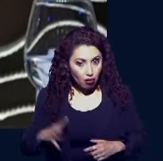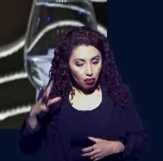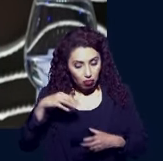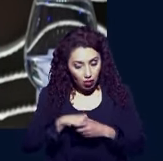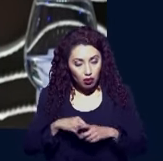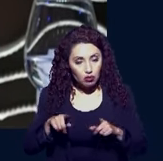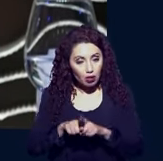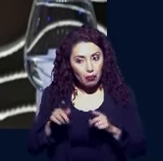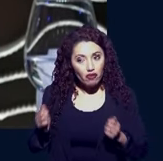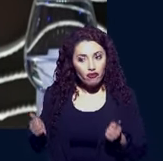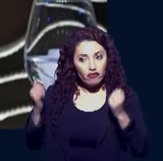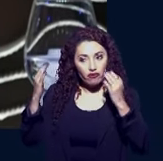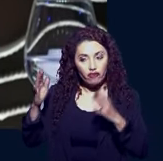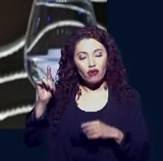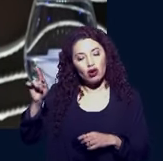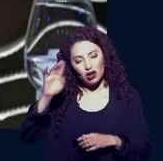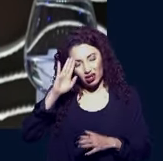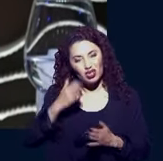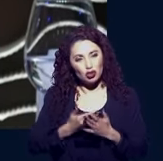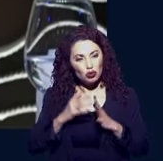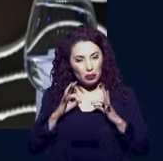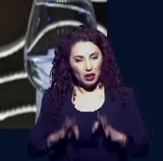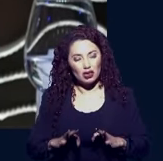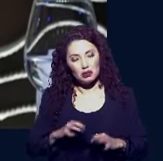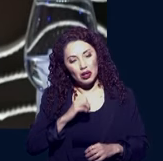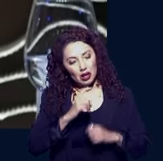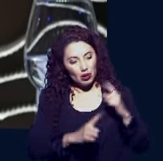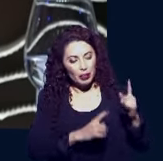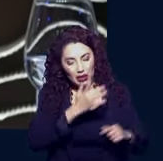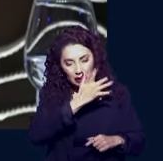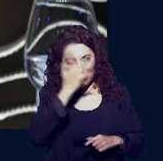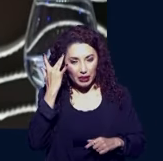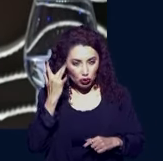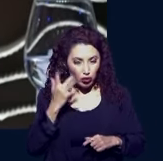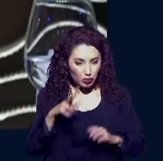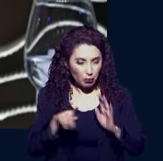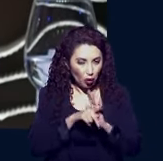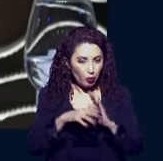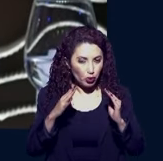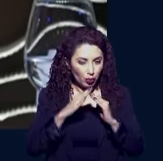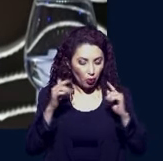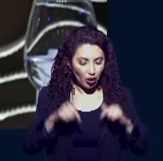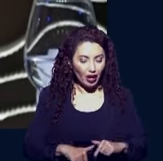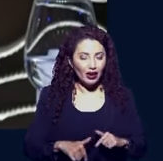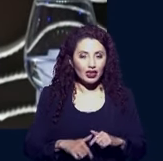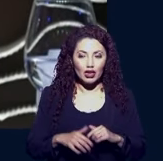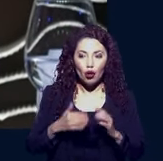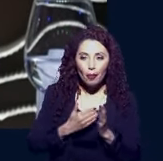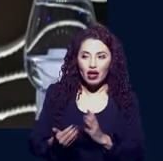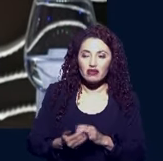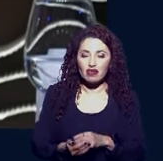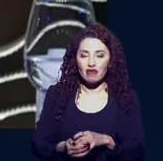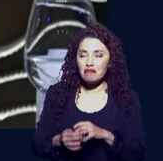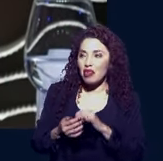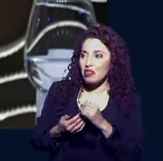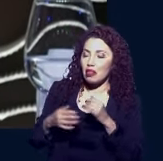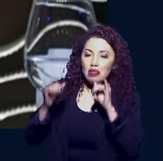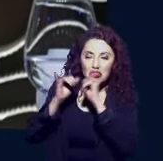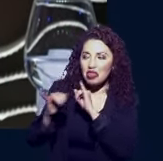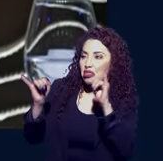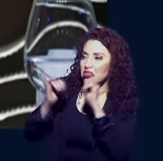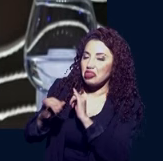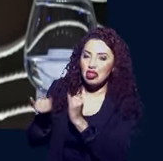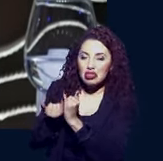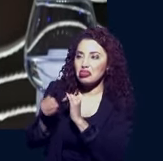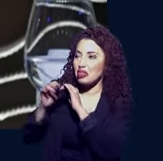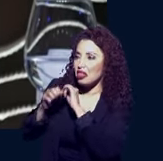fora eu acho que até gente daqui que leva esse problema lá para fora para deixar a imagem do nosso Agro